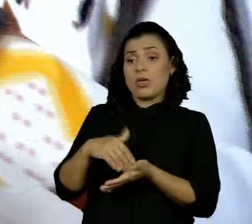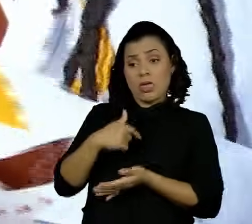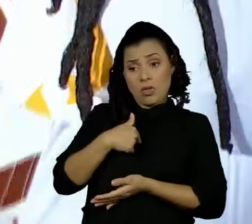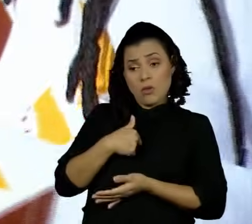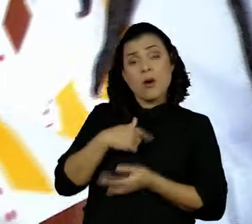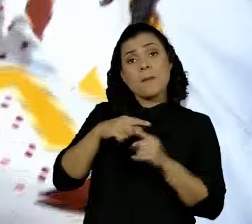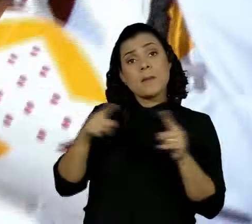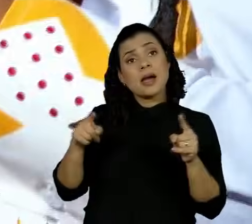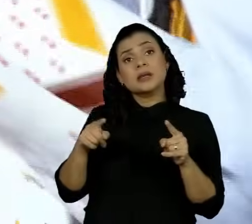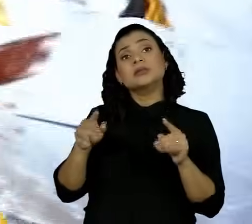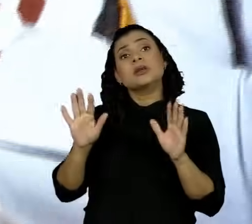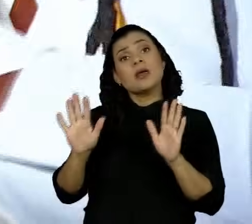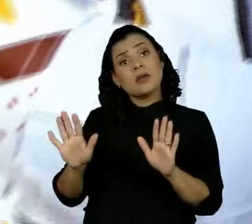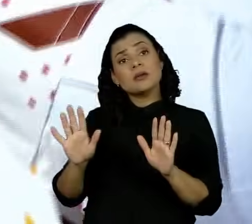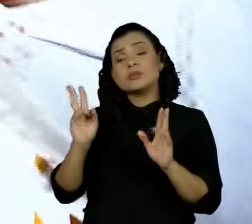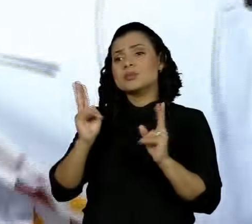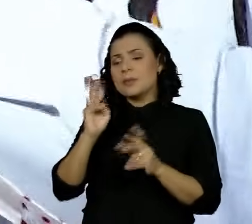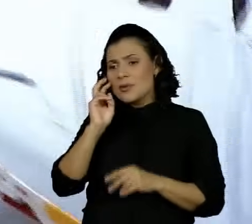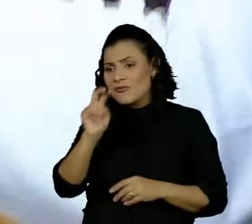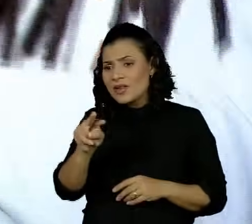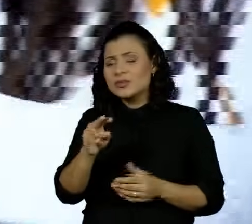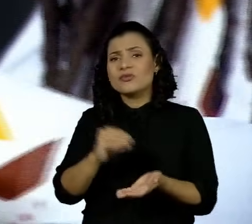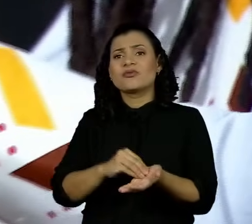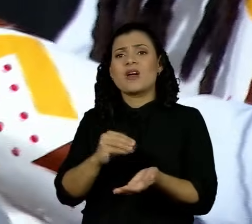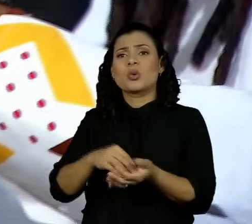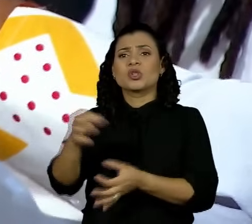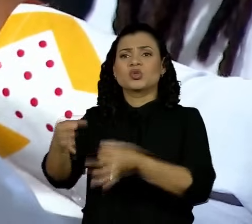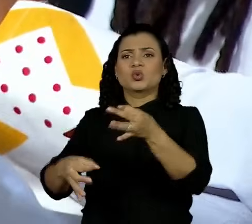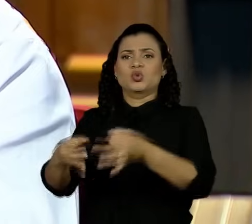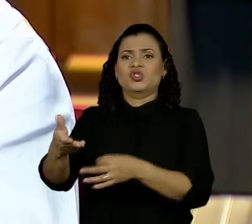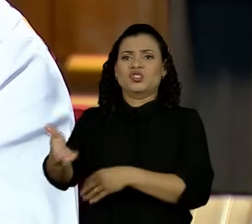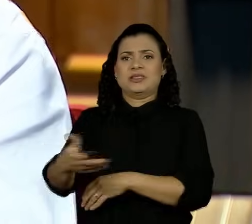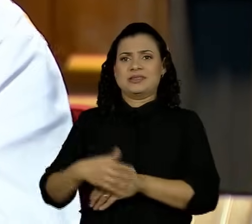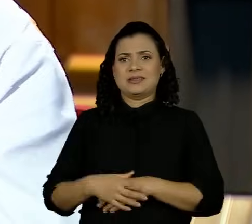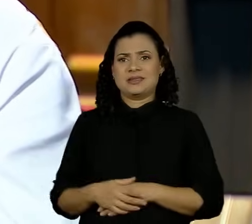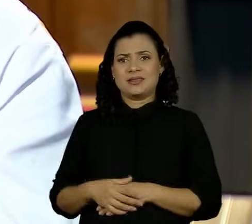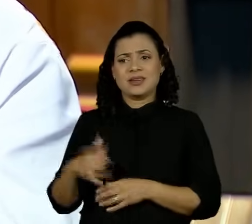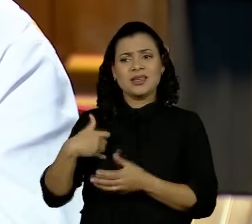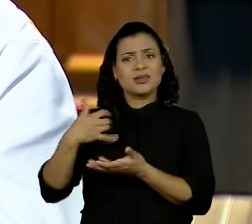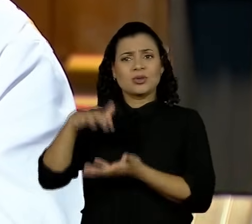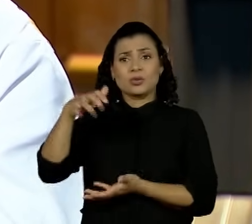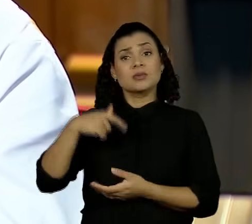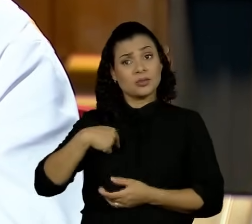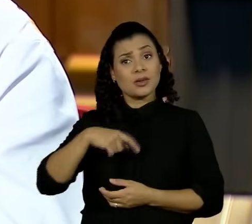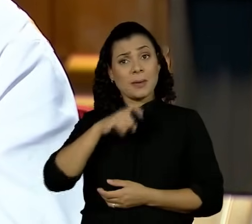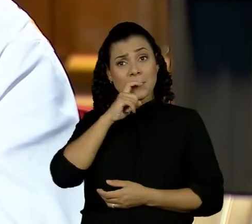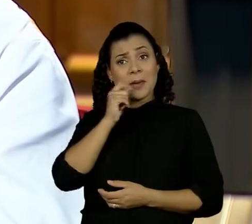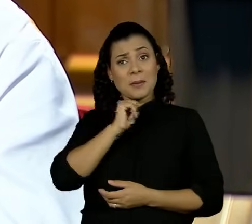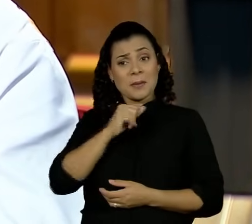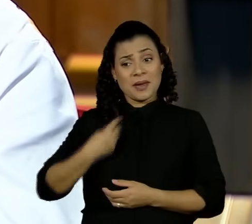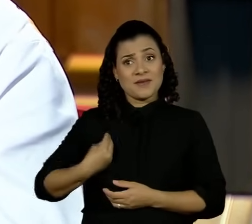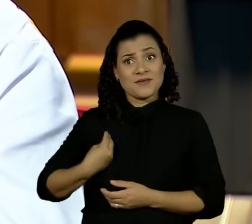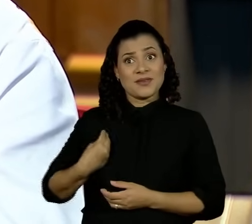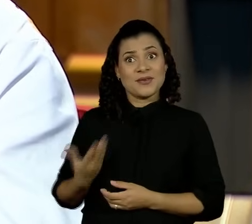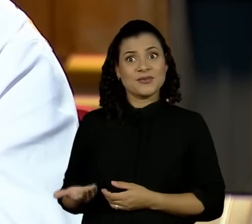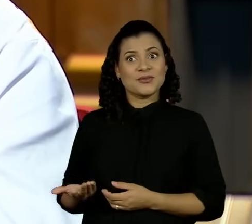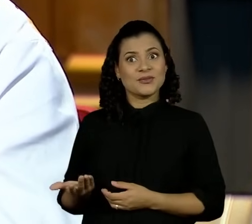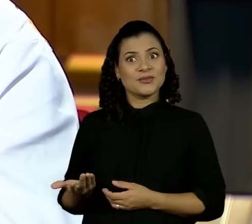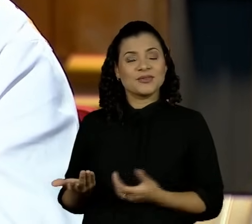sou mobilizado quando eu vejo uma injustiça contra a pessoa idosa. E eu tenho os meus pais, né? Então, assim, eu acho